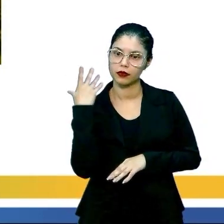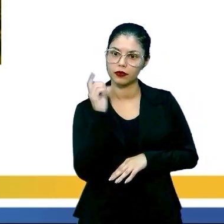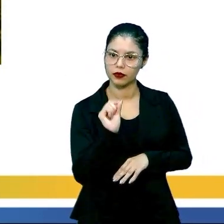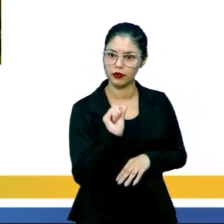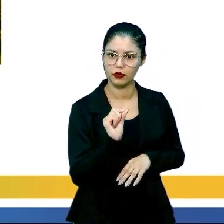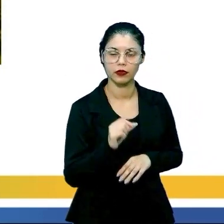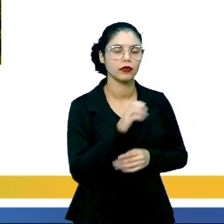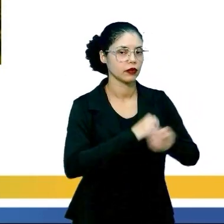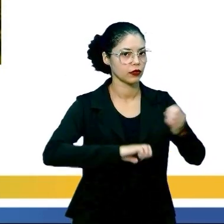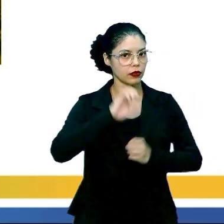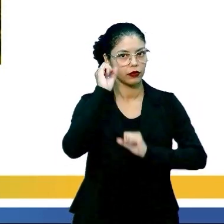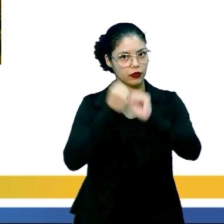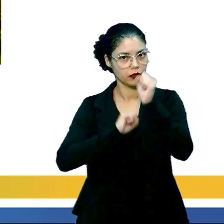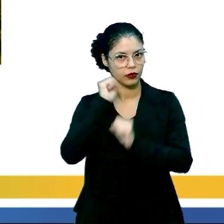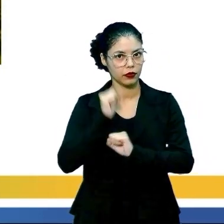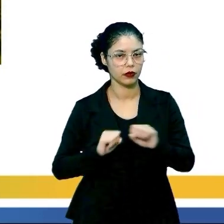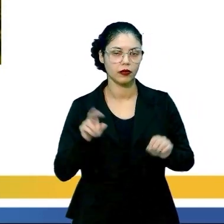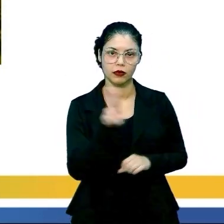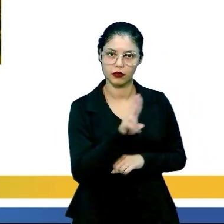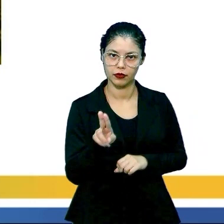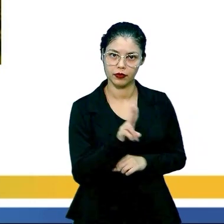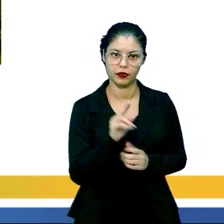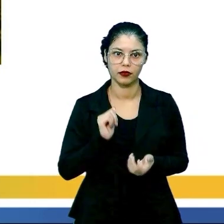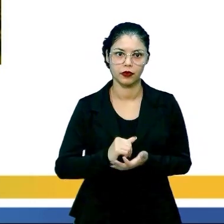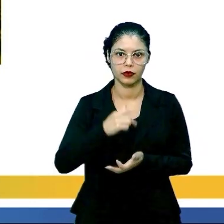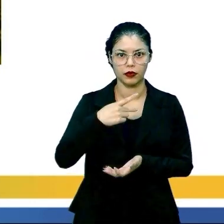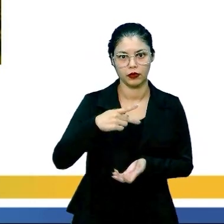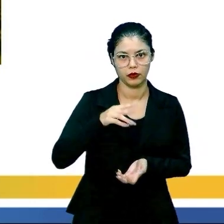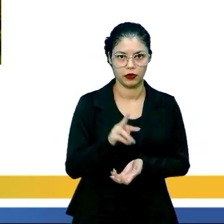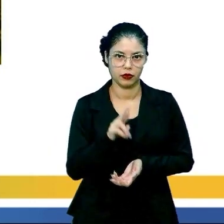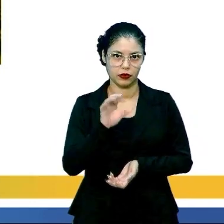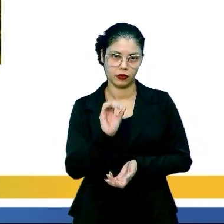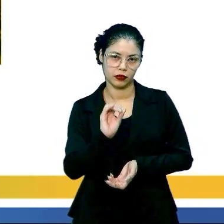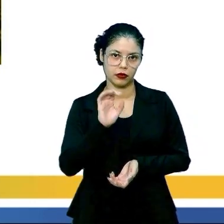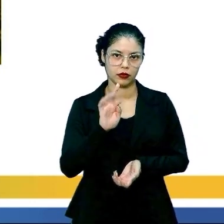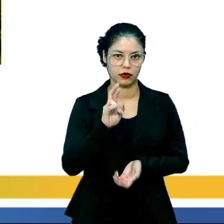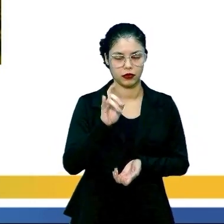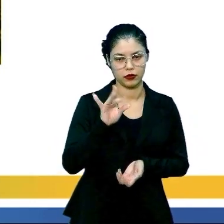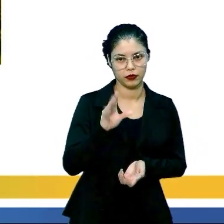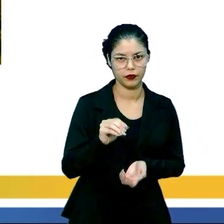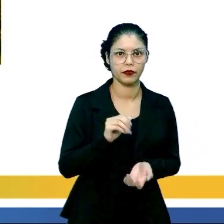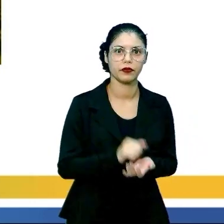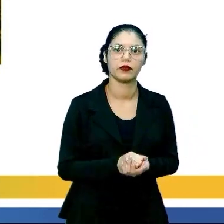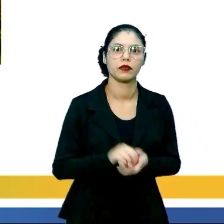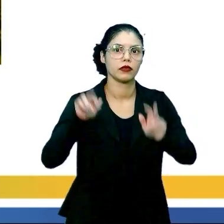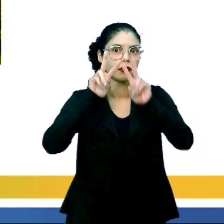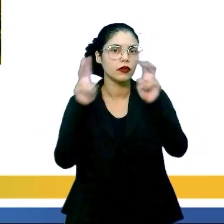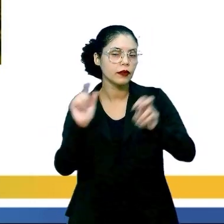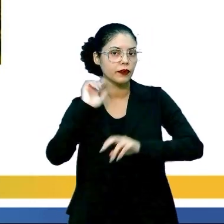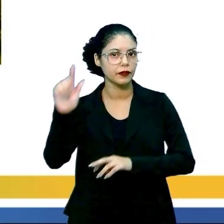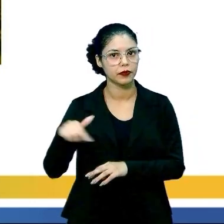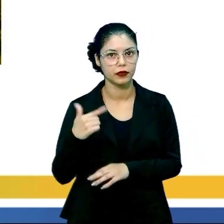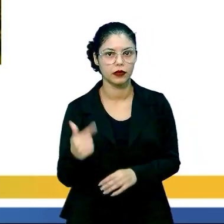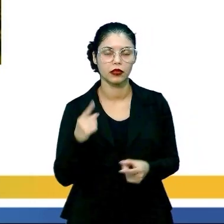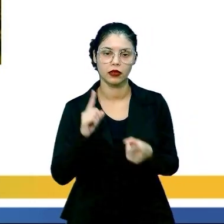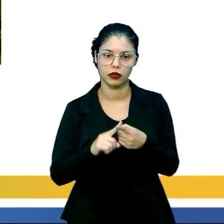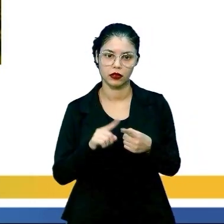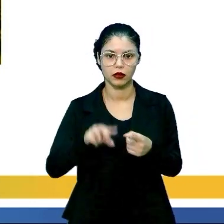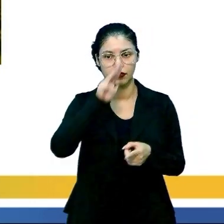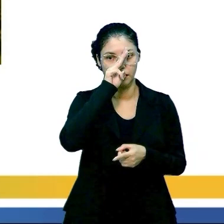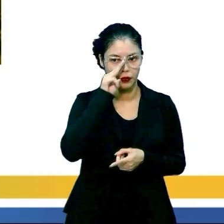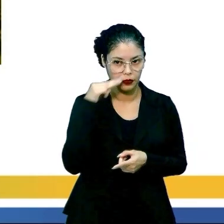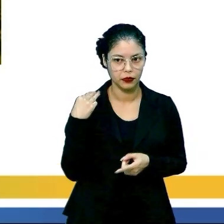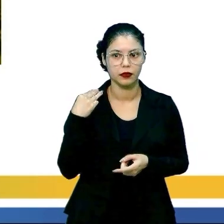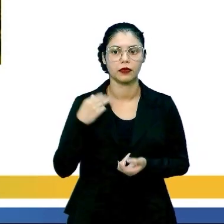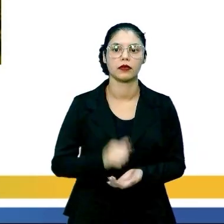na Revolução Industrial, vai ser chamado de proletário, né? Esse termo vai ser atribuído depois por Karl Marx,